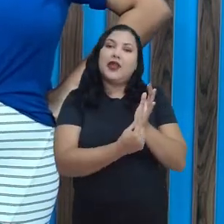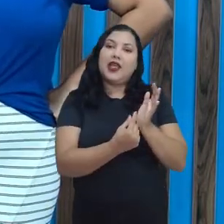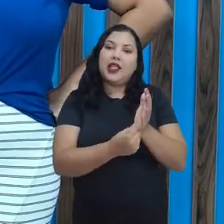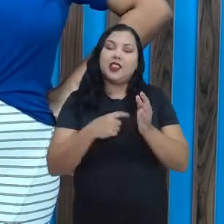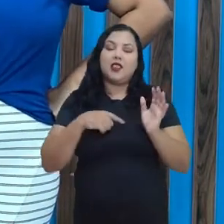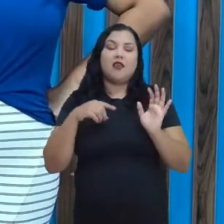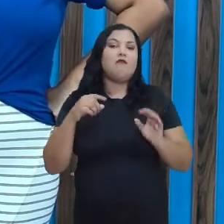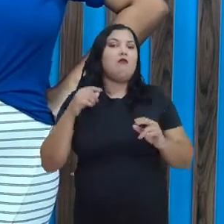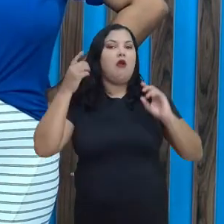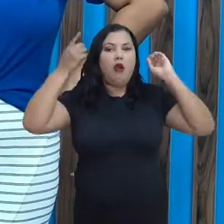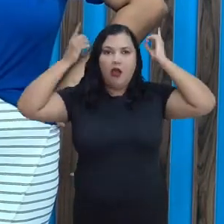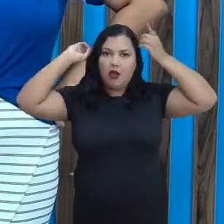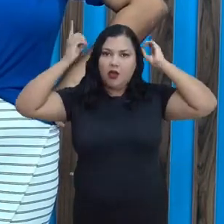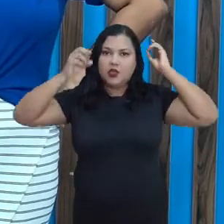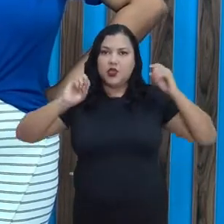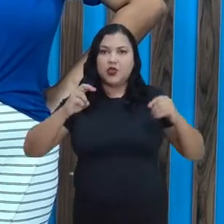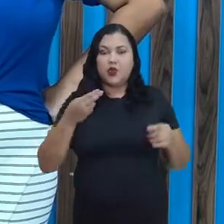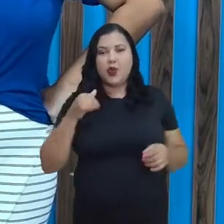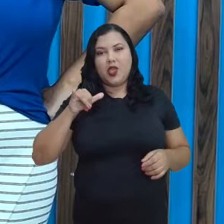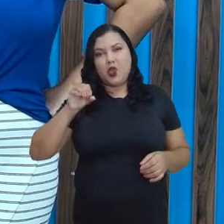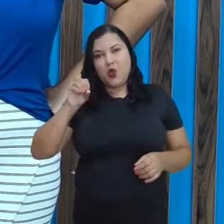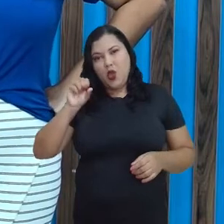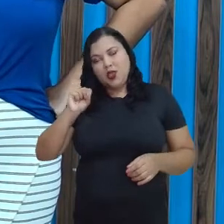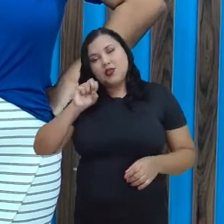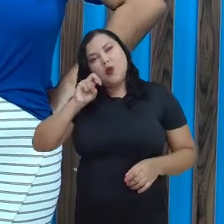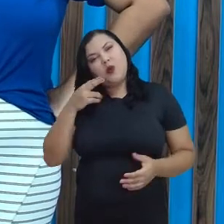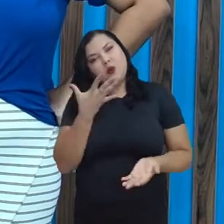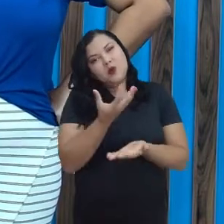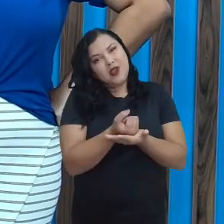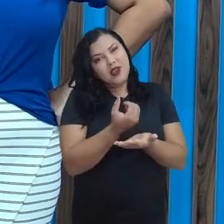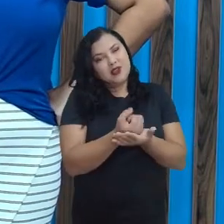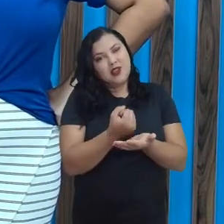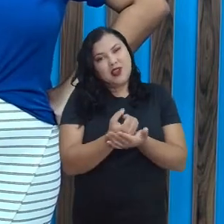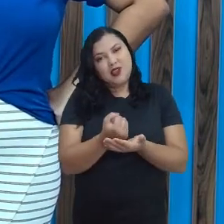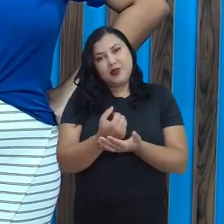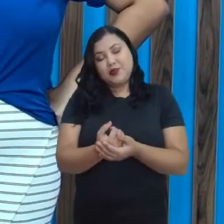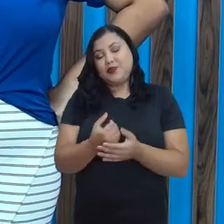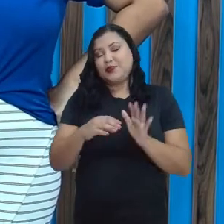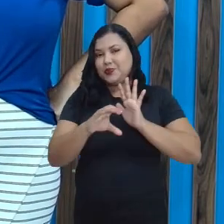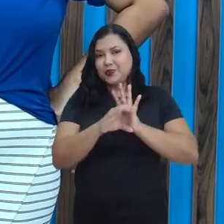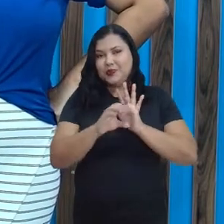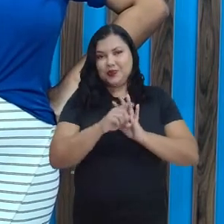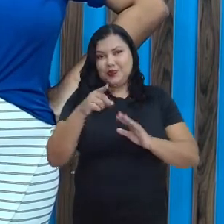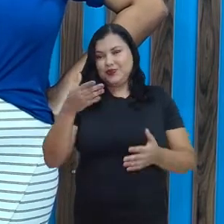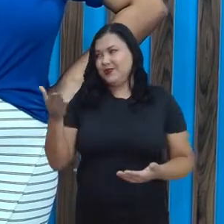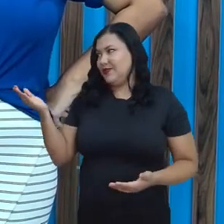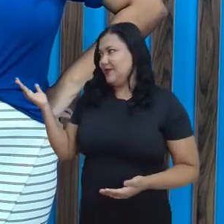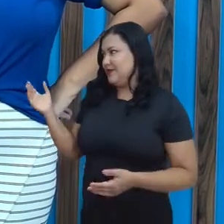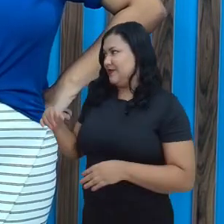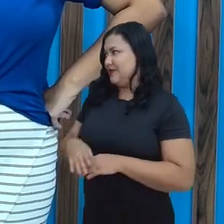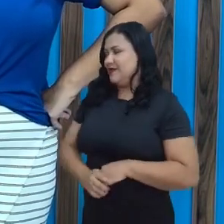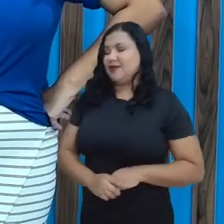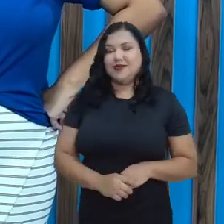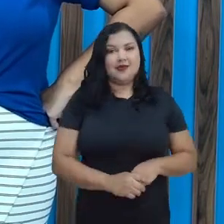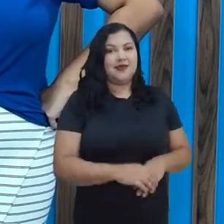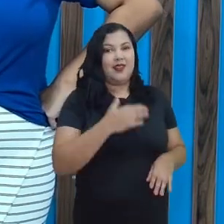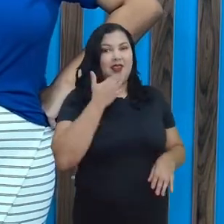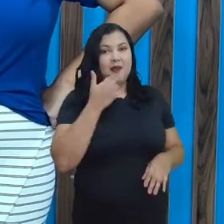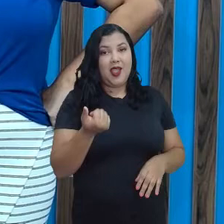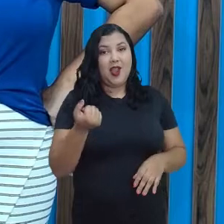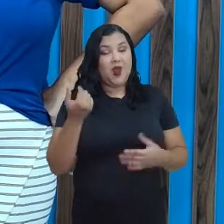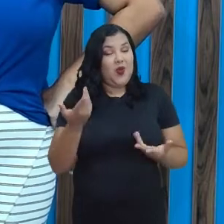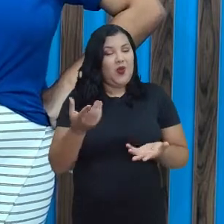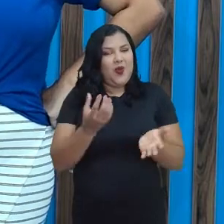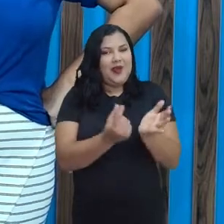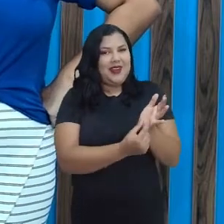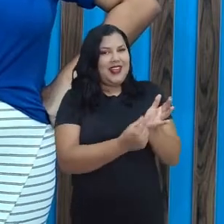ou iOS ou baixar pelo QR Code que vai aparecer na tela, tá certo? E a melhor parte deste aplicativo é